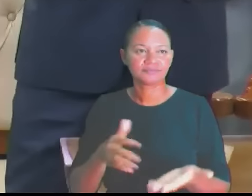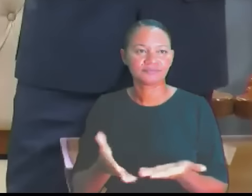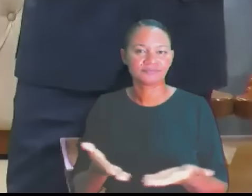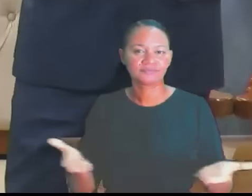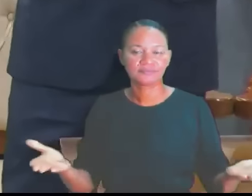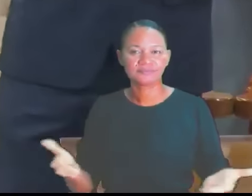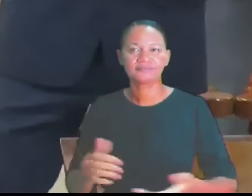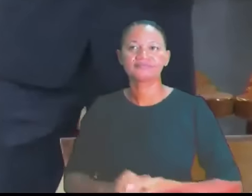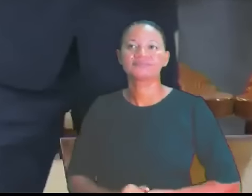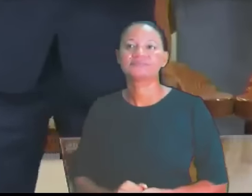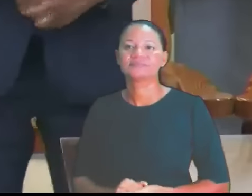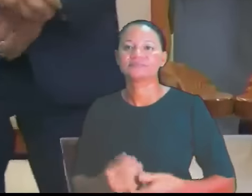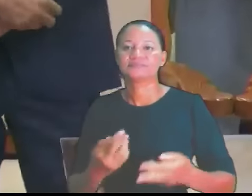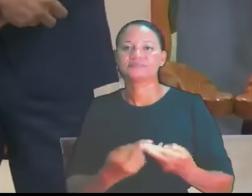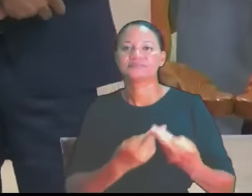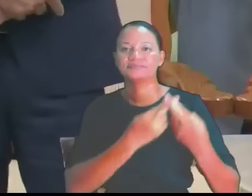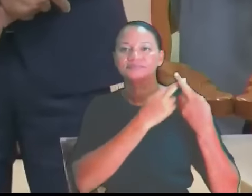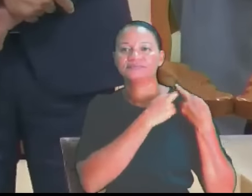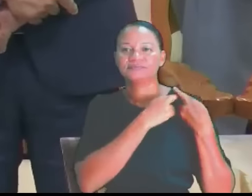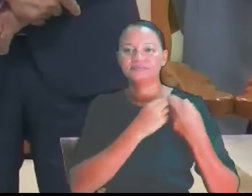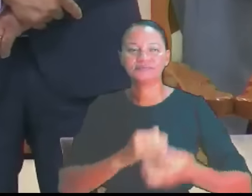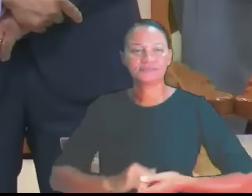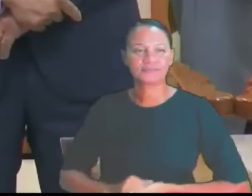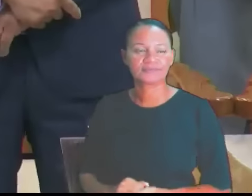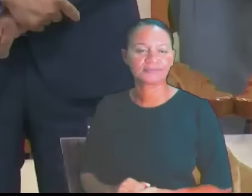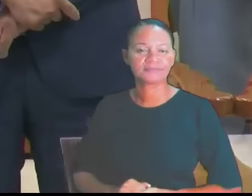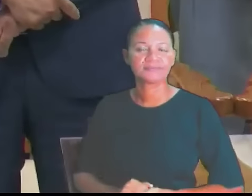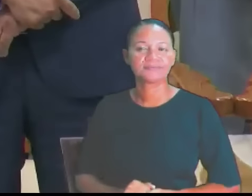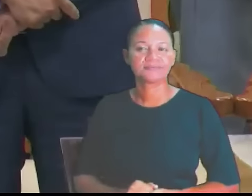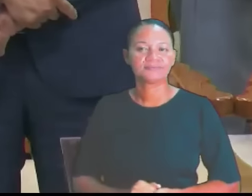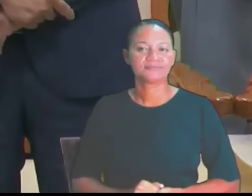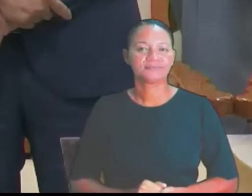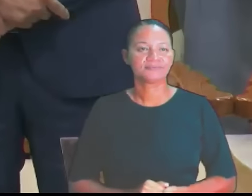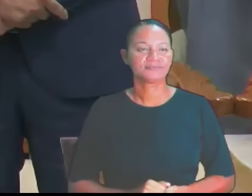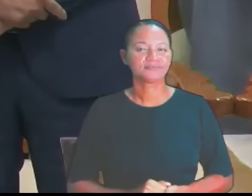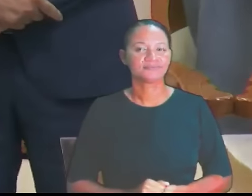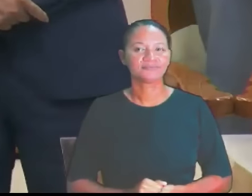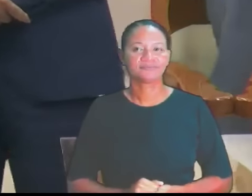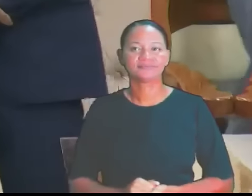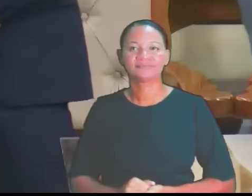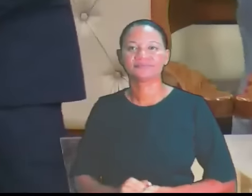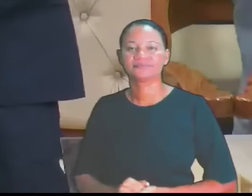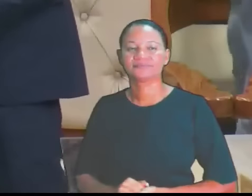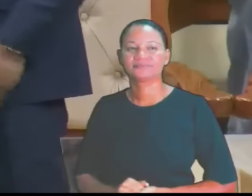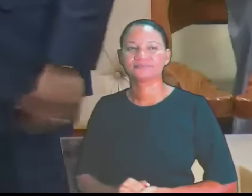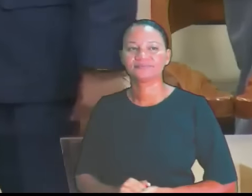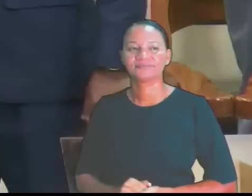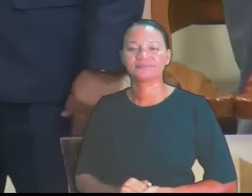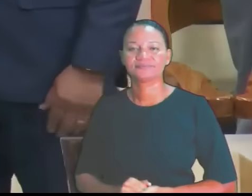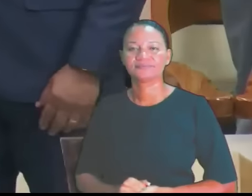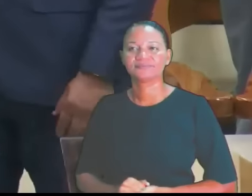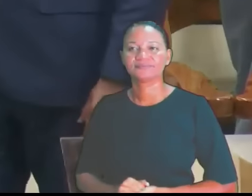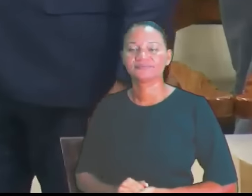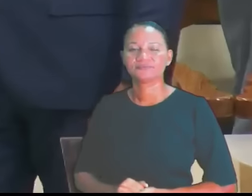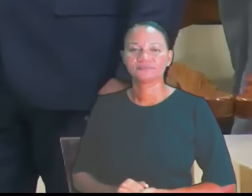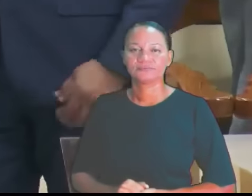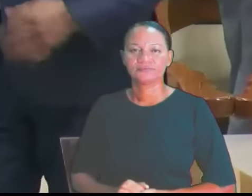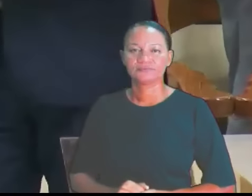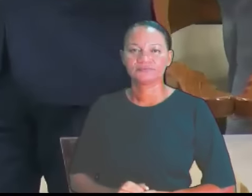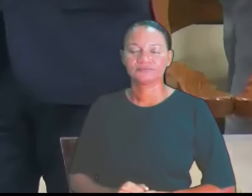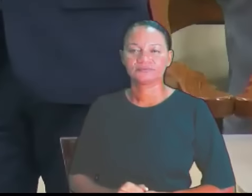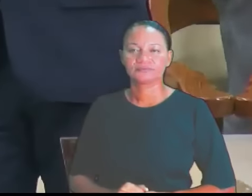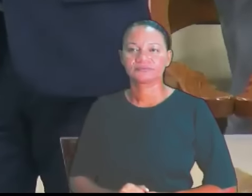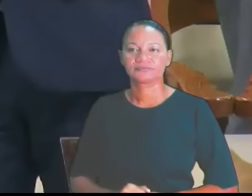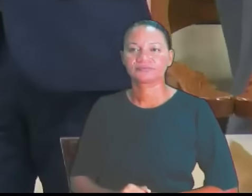uma responsabilidade. Dário está aí, tá na porta. Quando é o nome daquele outro menino que conduziu da outra vez?